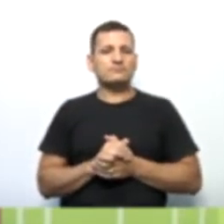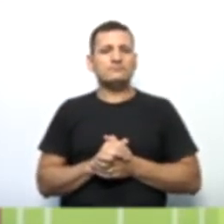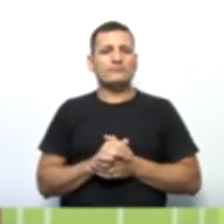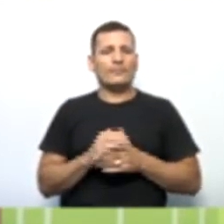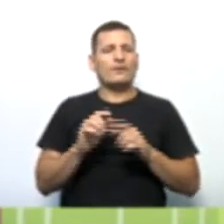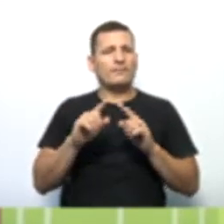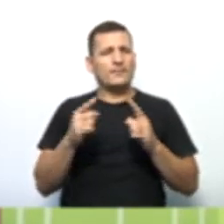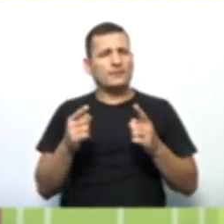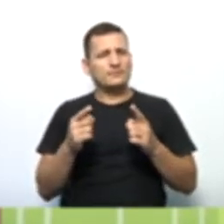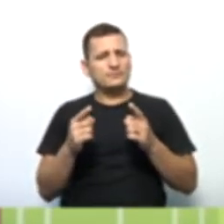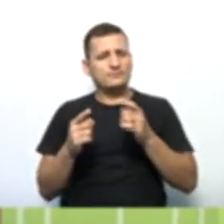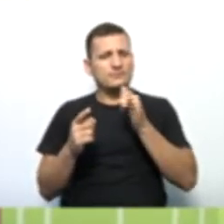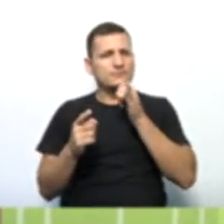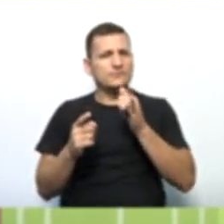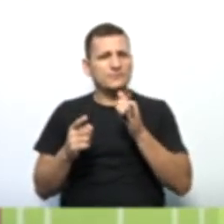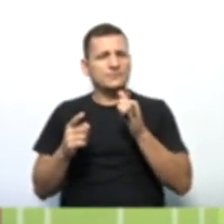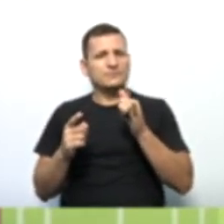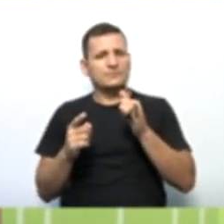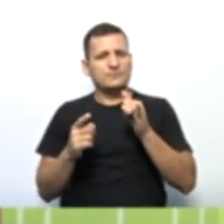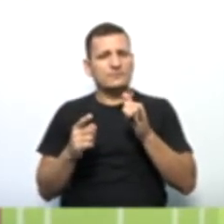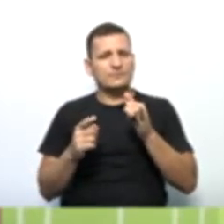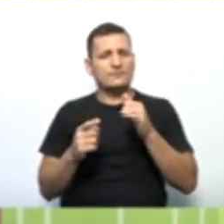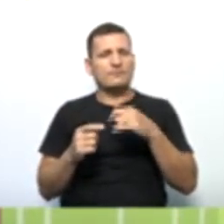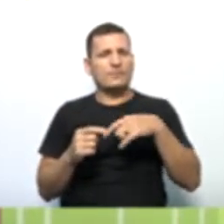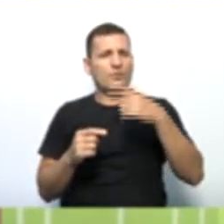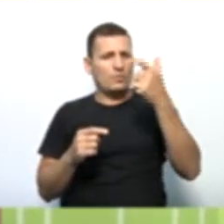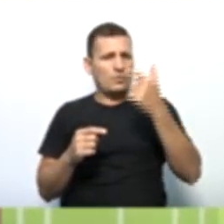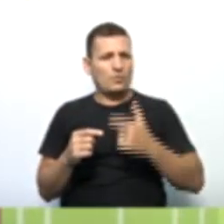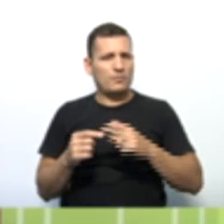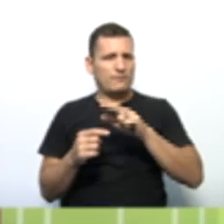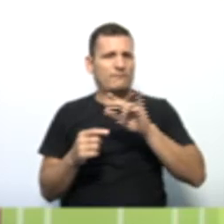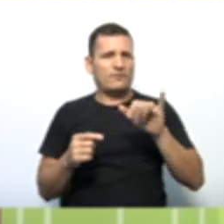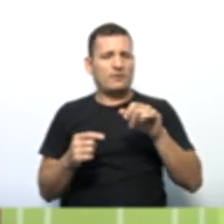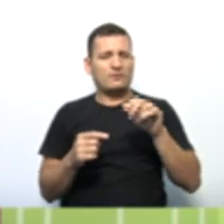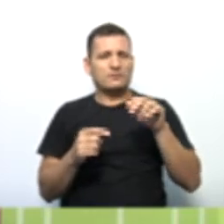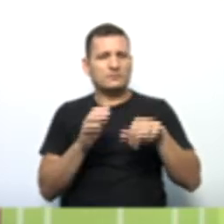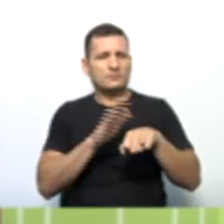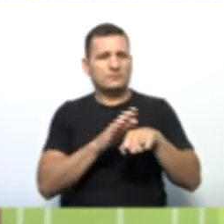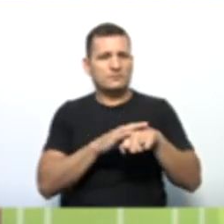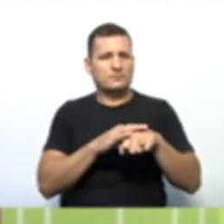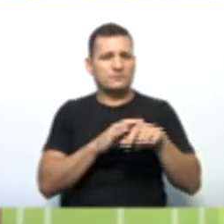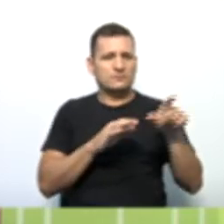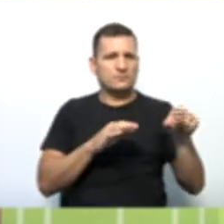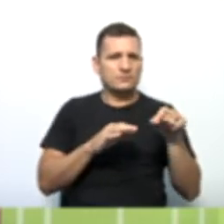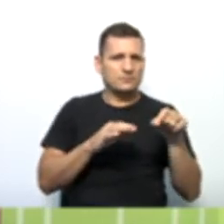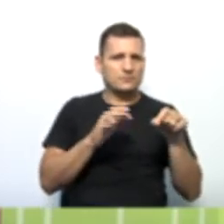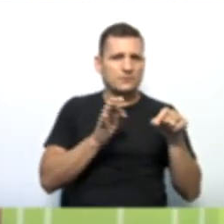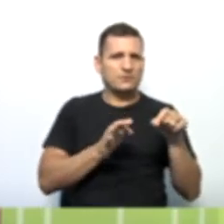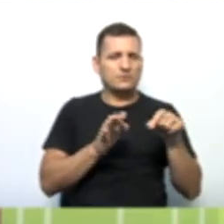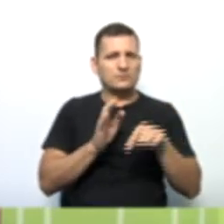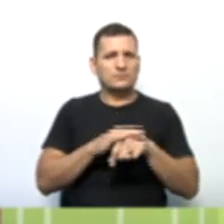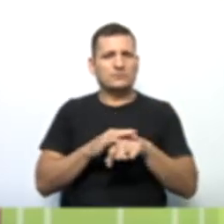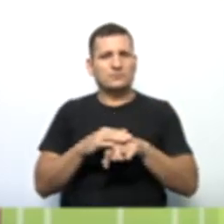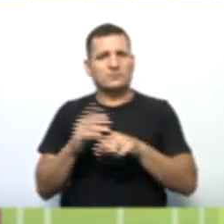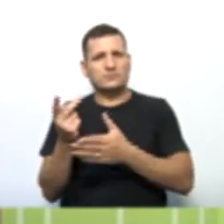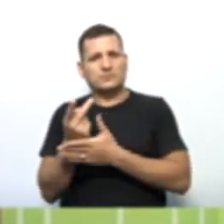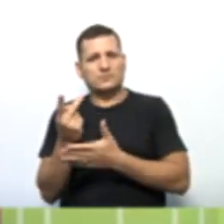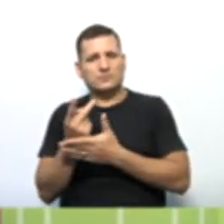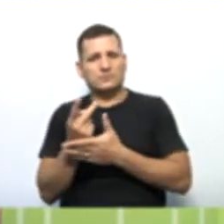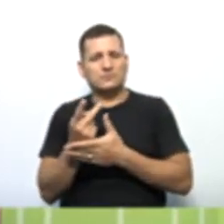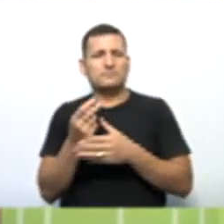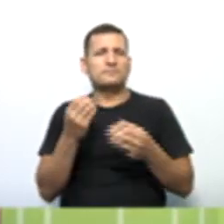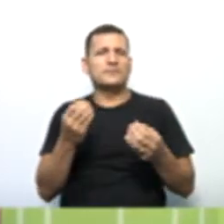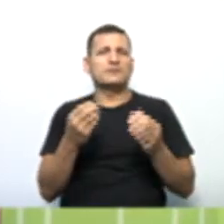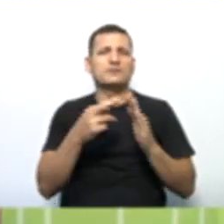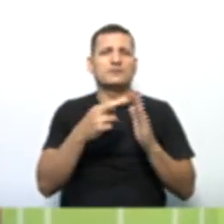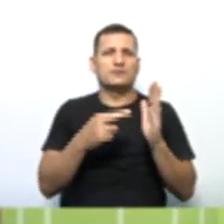homem vai determinar as suas normas morais, se o homem vai determinar o que é certo e o que é errado, para que serve a norma, então? Para